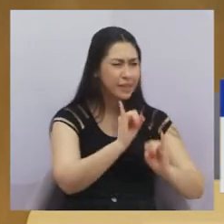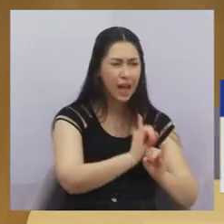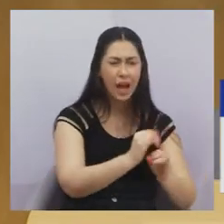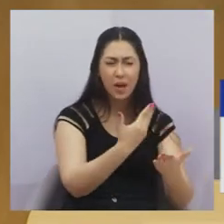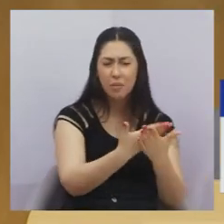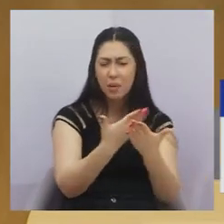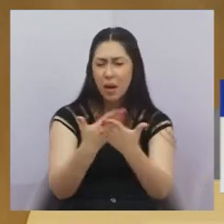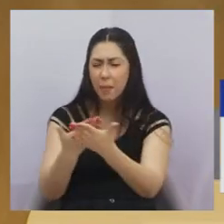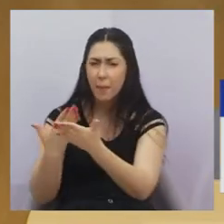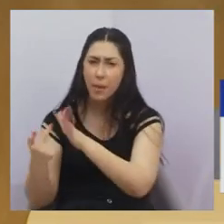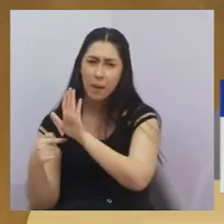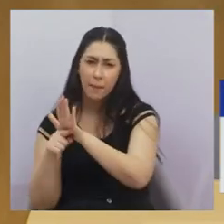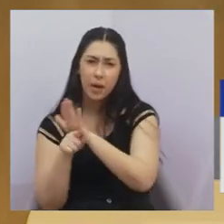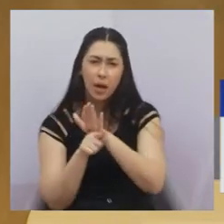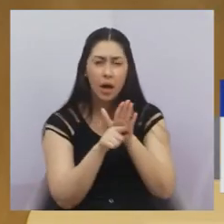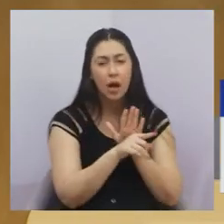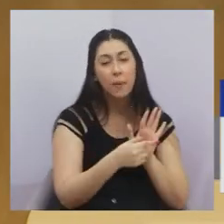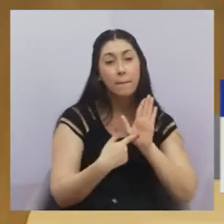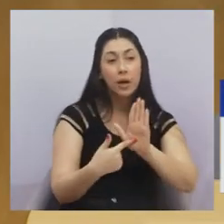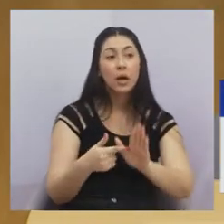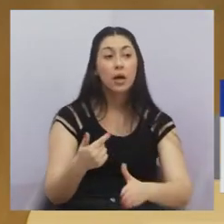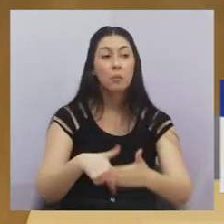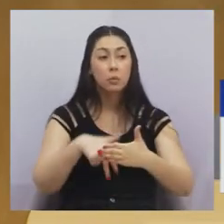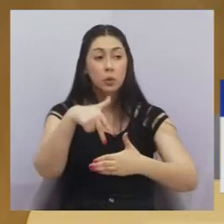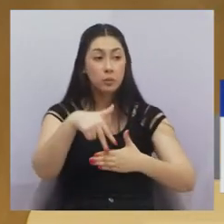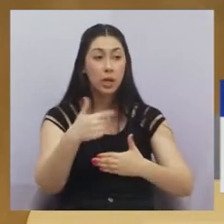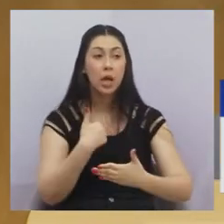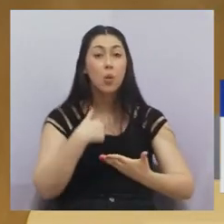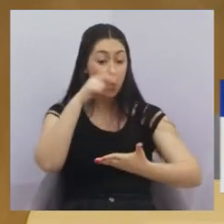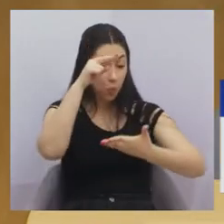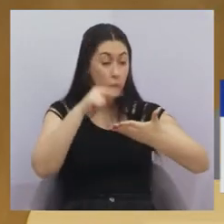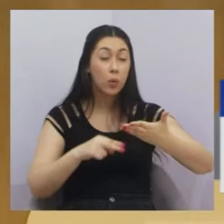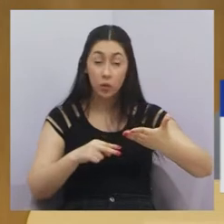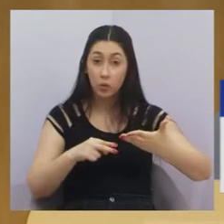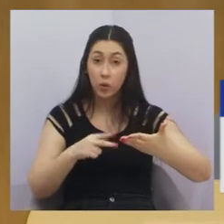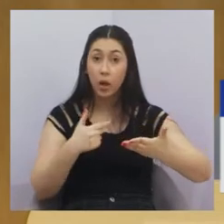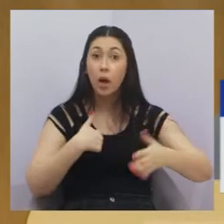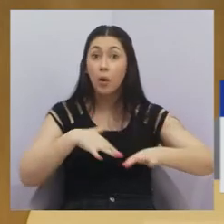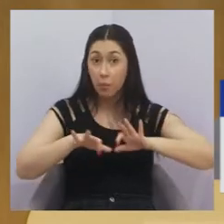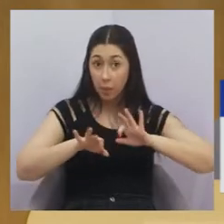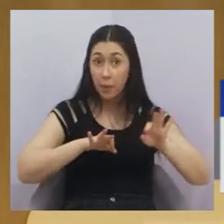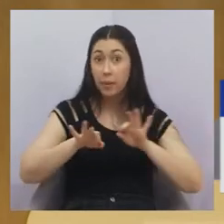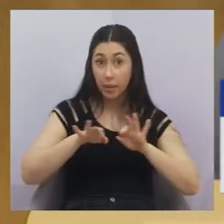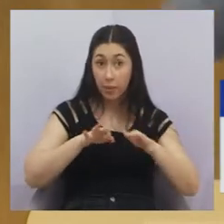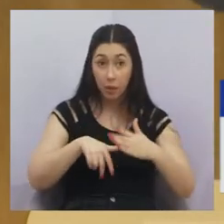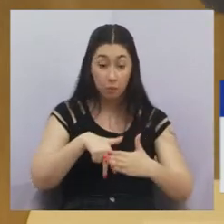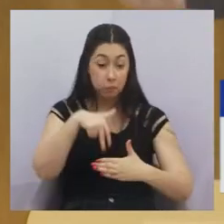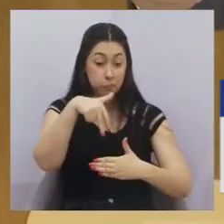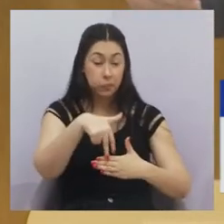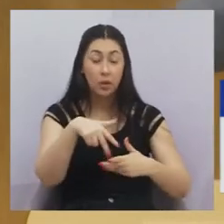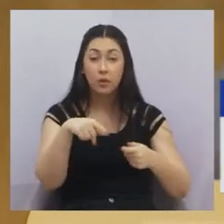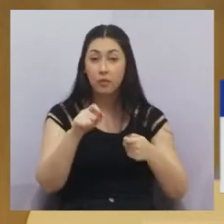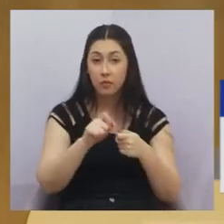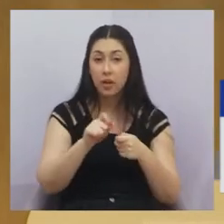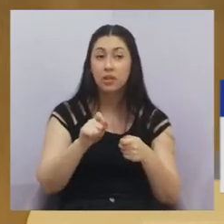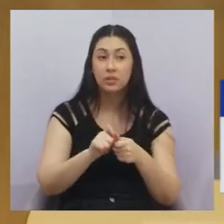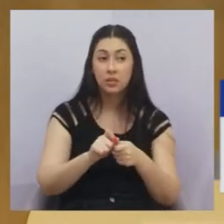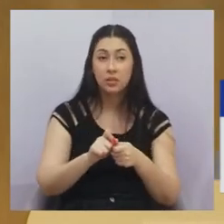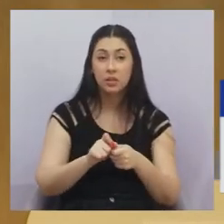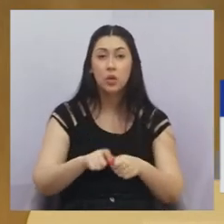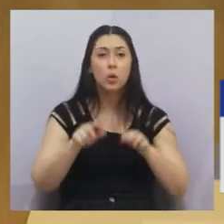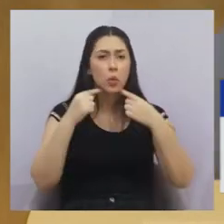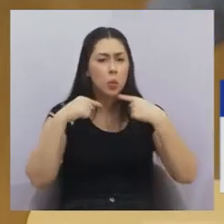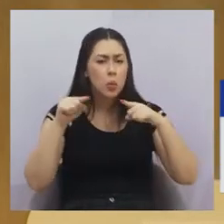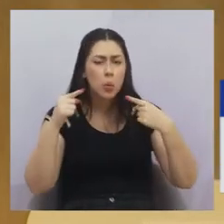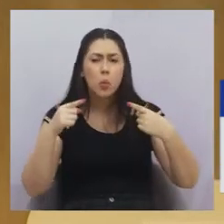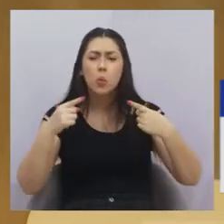estudos realizados. E para subir à tribuna, eu olho esses dados. Eu me preparo para vir aqui e fazer um